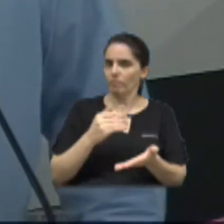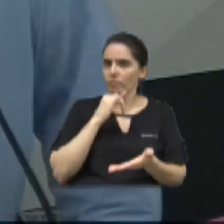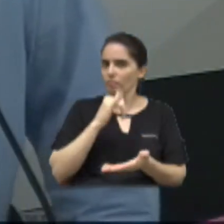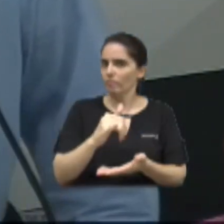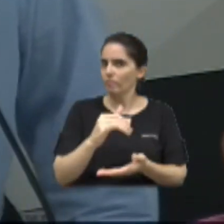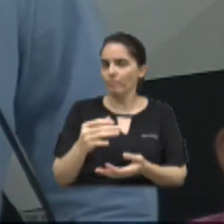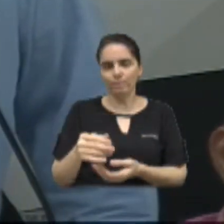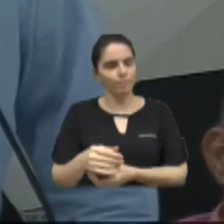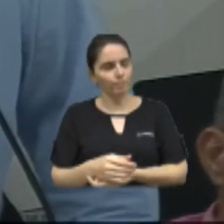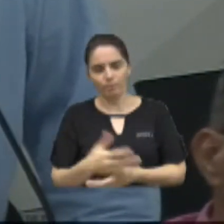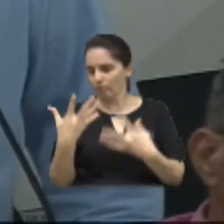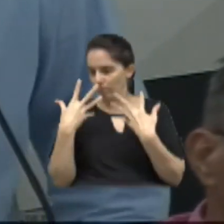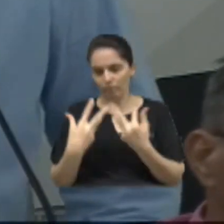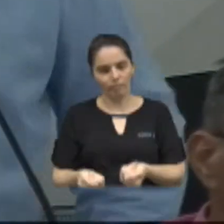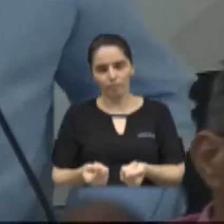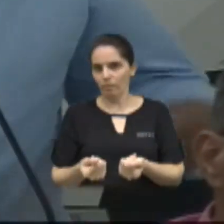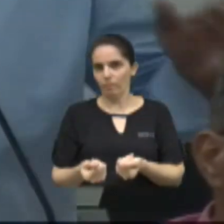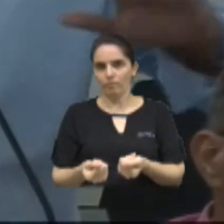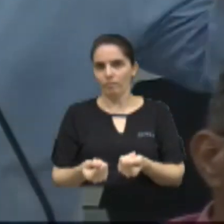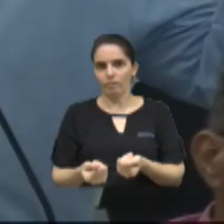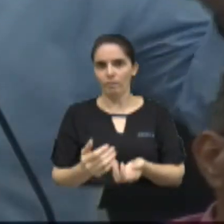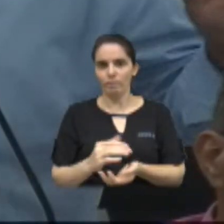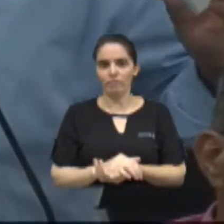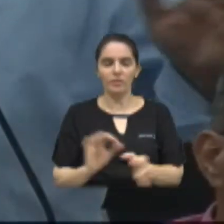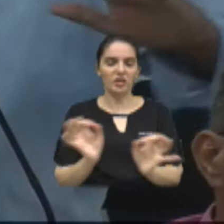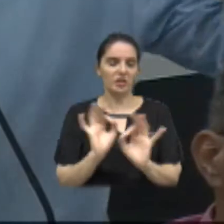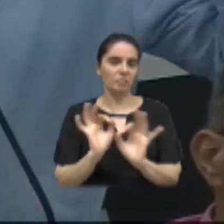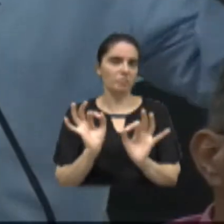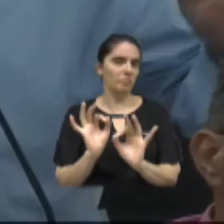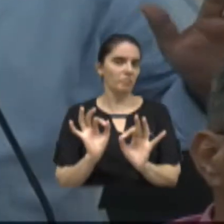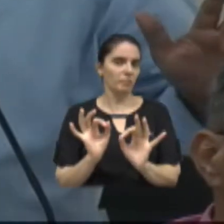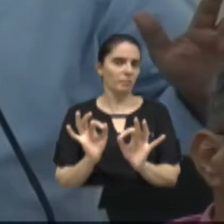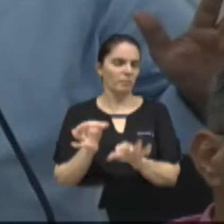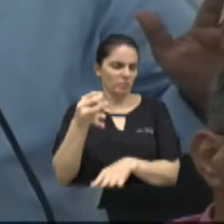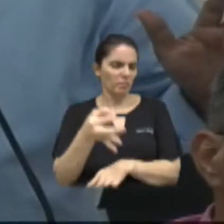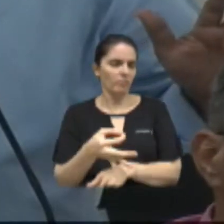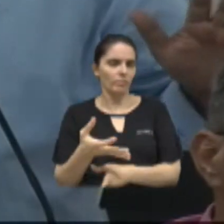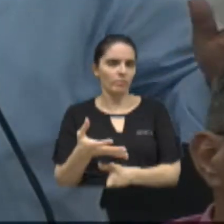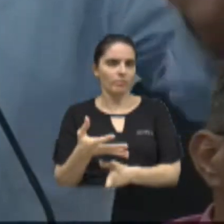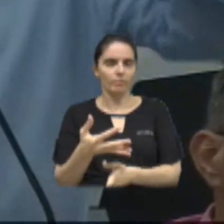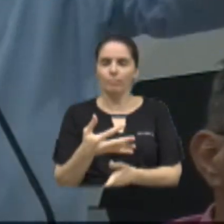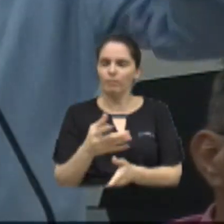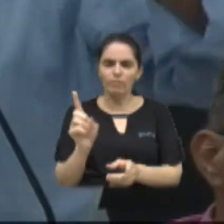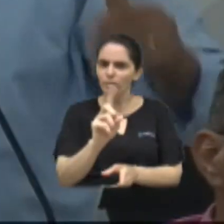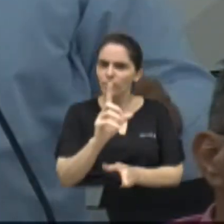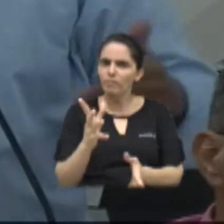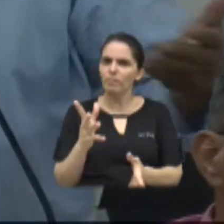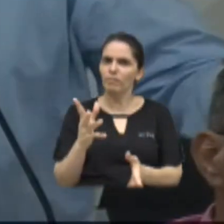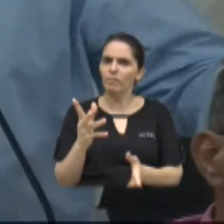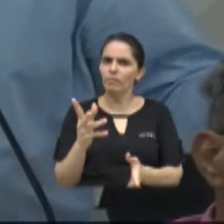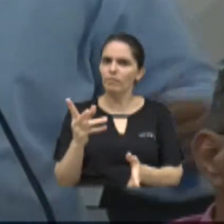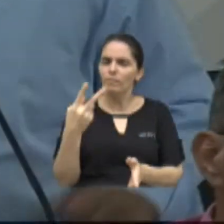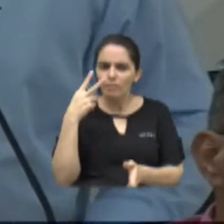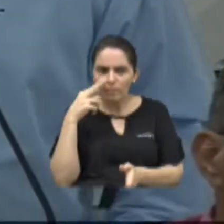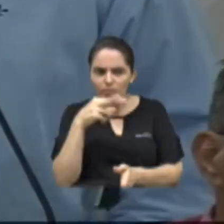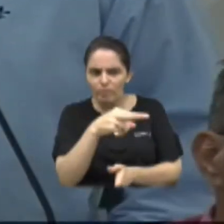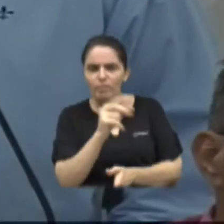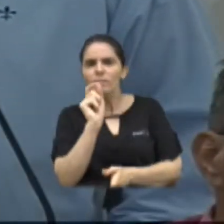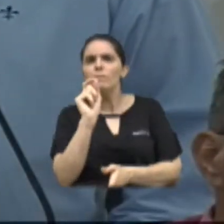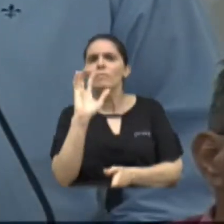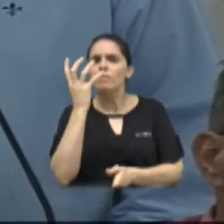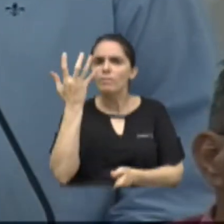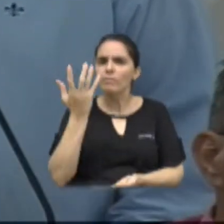aceitar. Já vem aqui falando, não tem nada lá está tudo correto. Não, vamos lá, vamos averiguar, vamos ver o que dá para